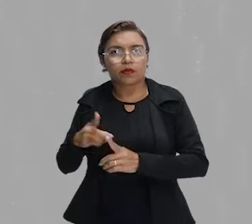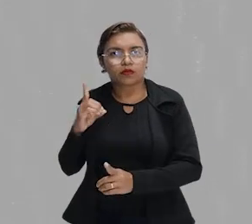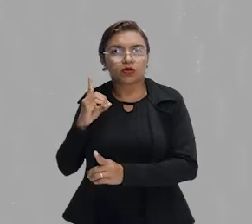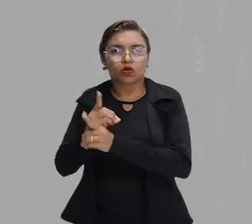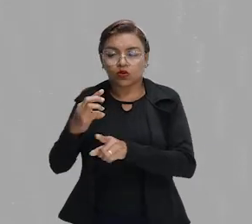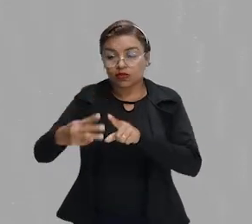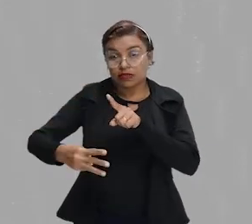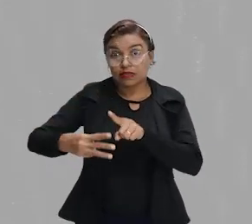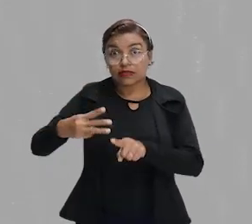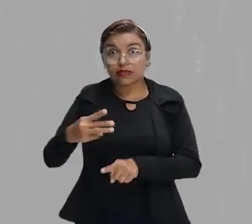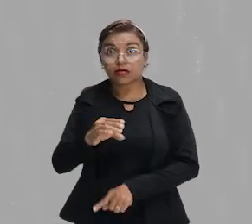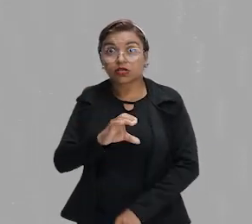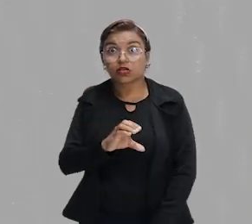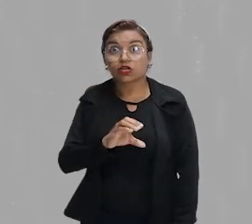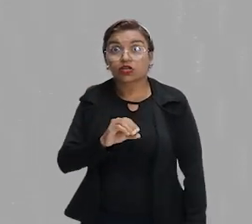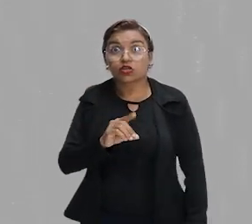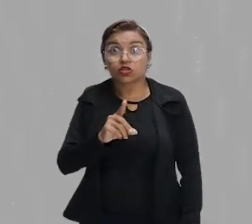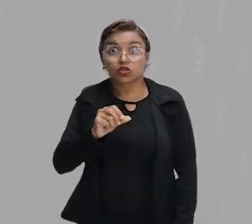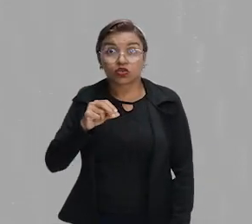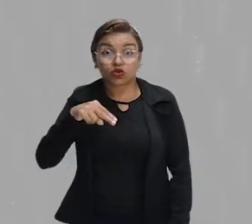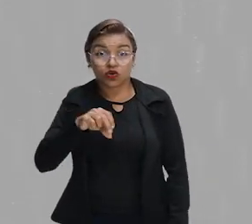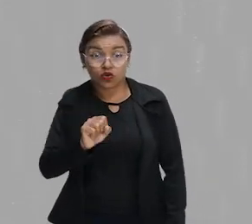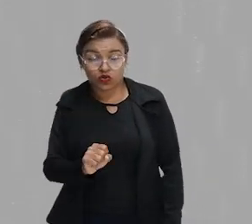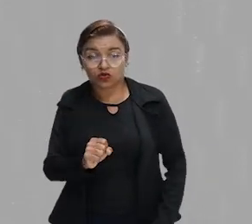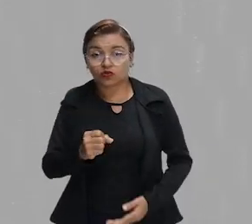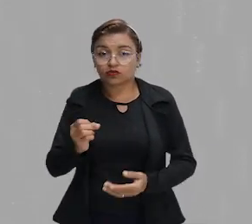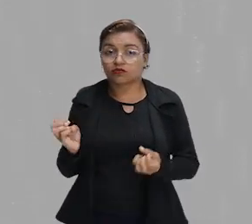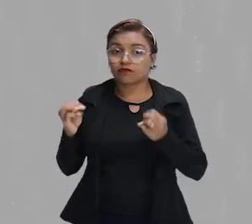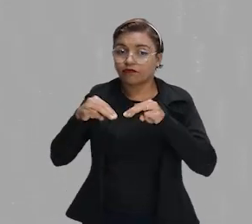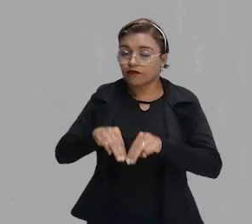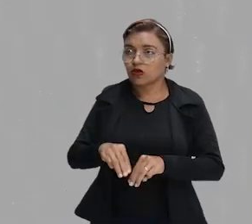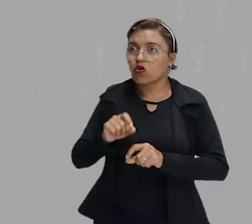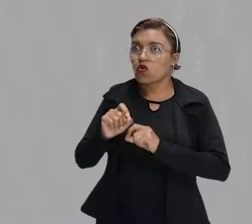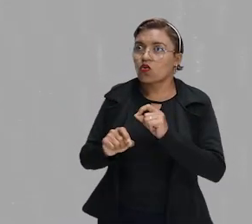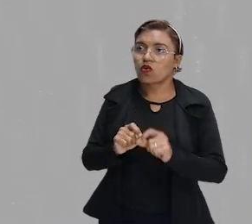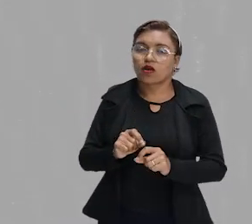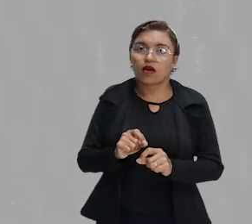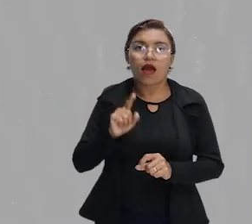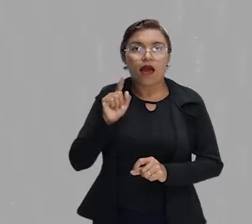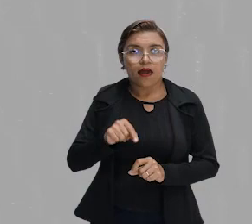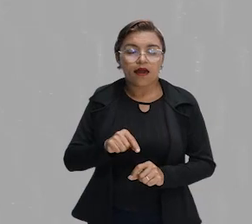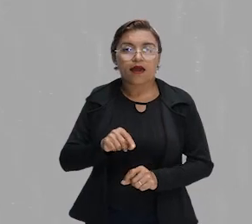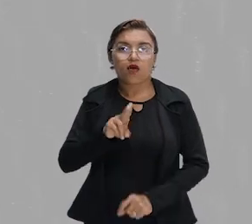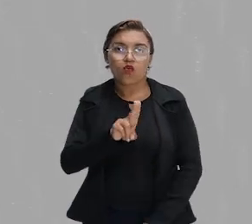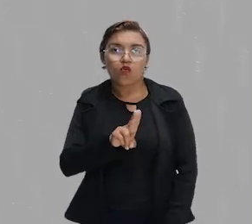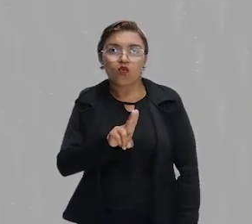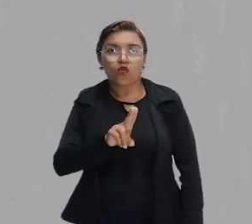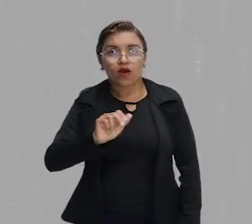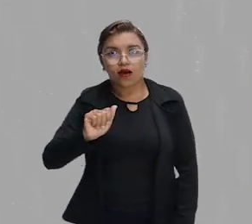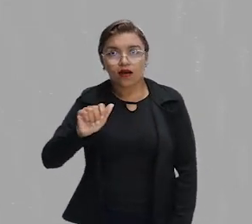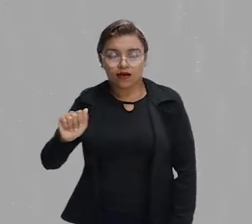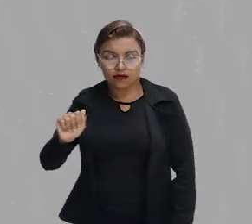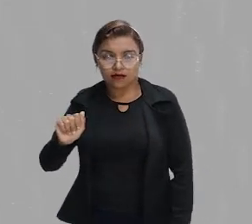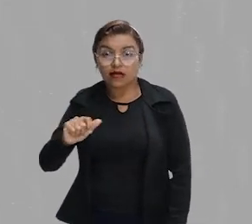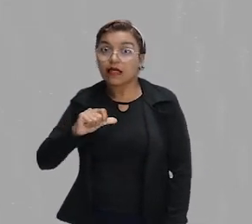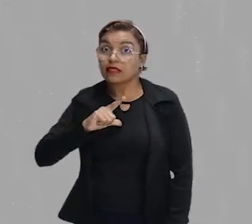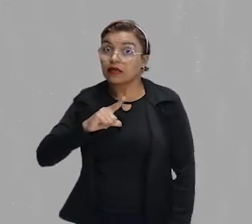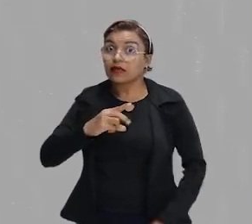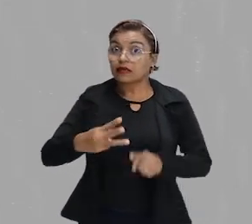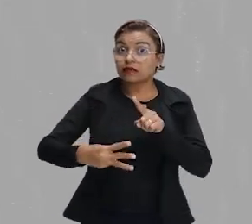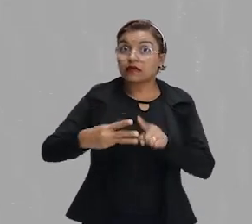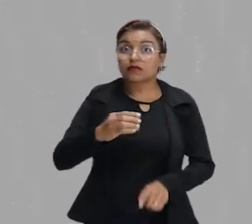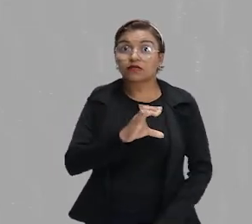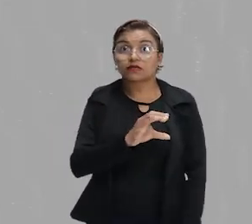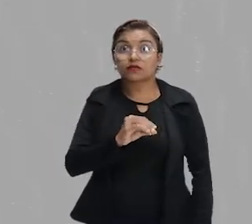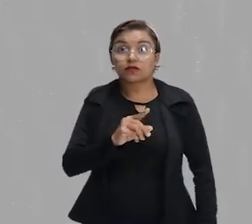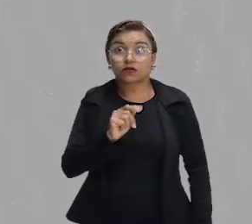3 códons de finalização. Nesse caso, ela vai encontrar o códon UAA. Existem 3 códons,